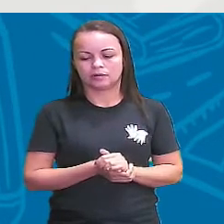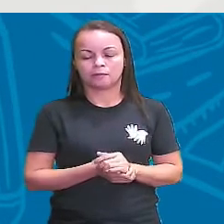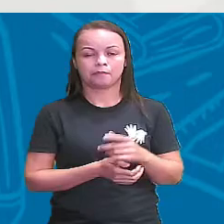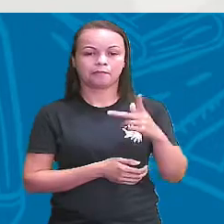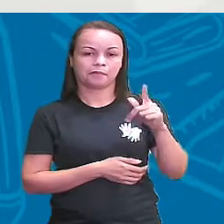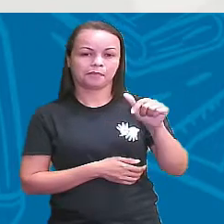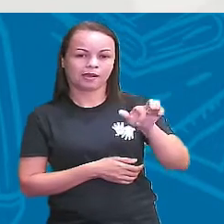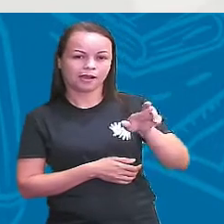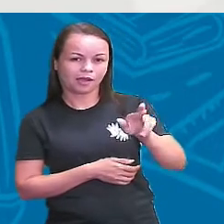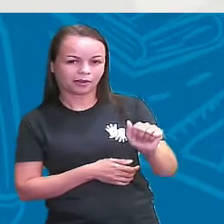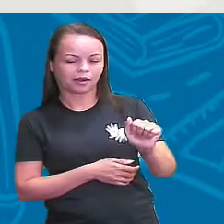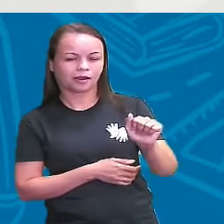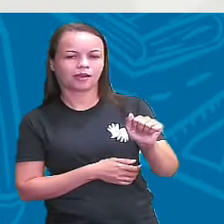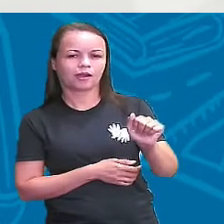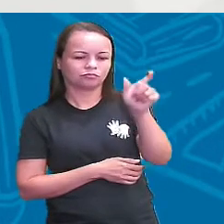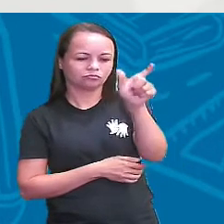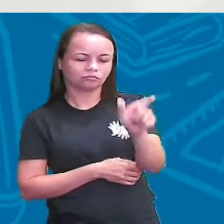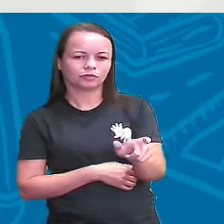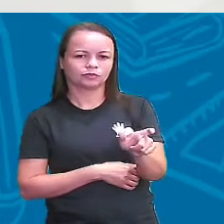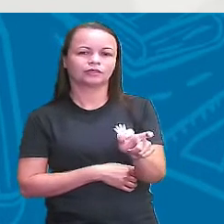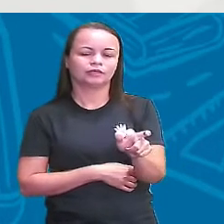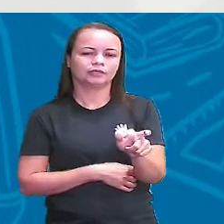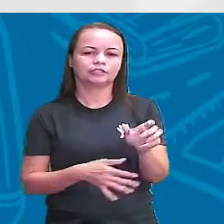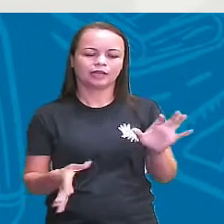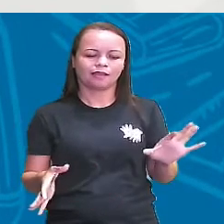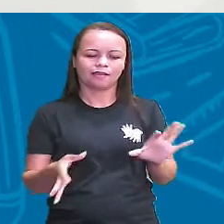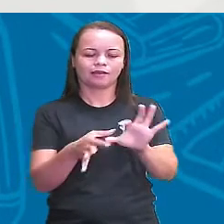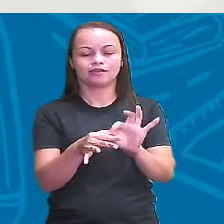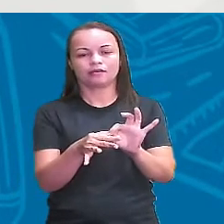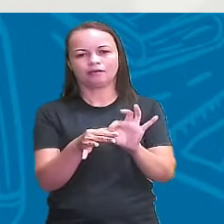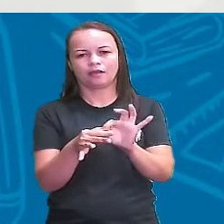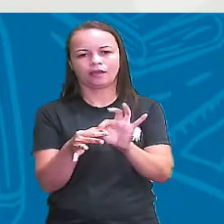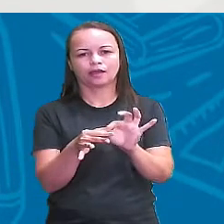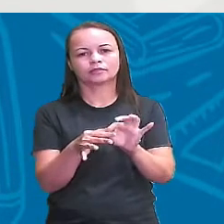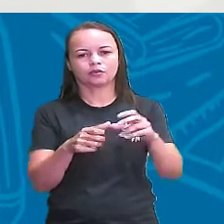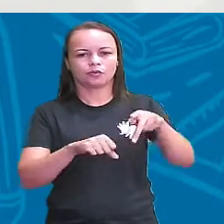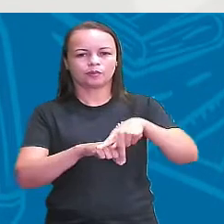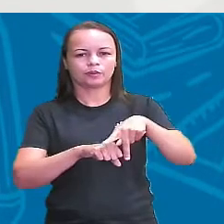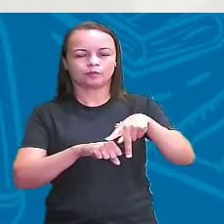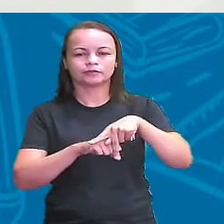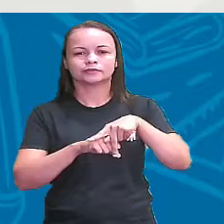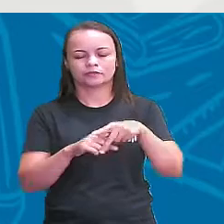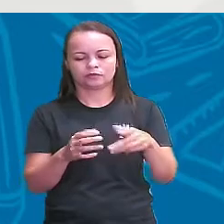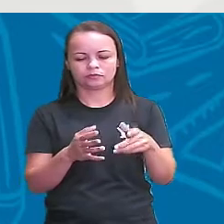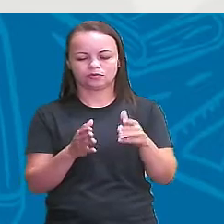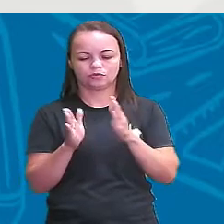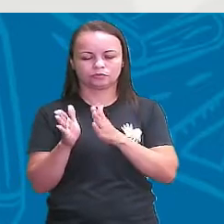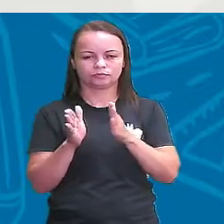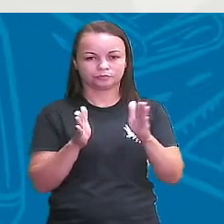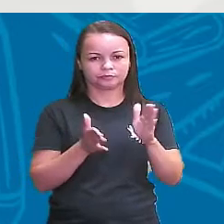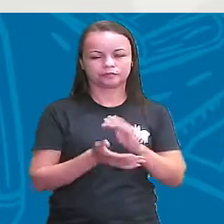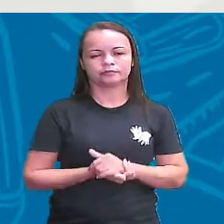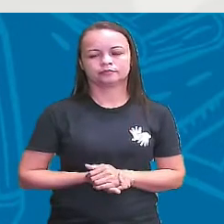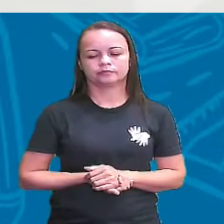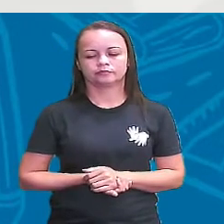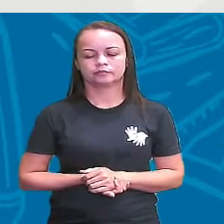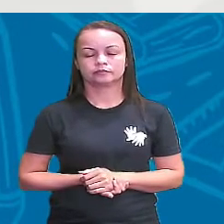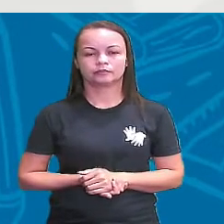meu complemento indireto, que eu estou ligada ao verbo com preposição. Então, olha a ordem, ó.